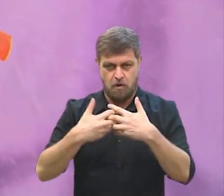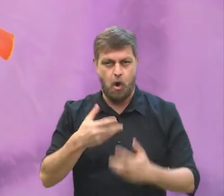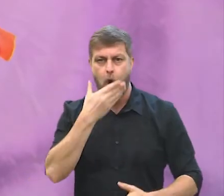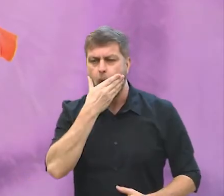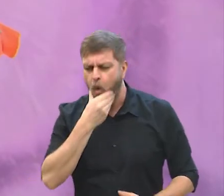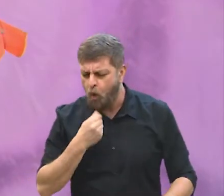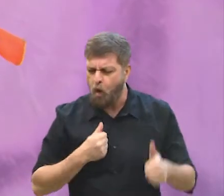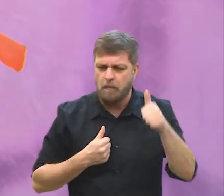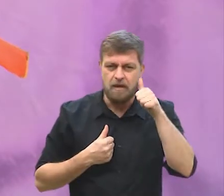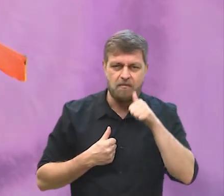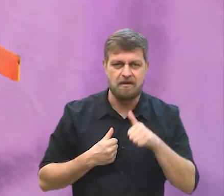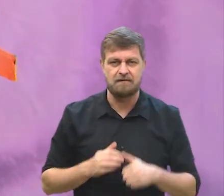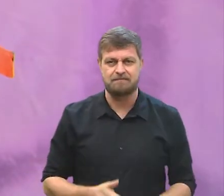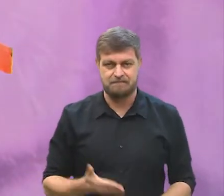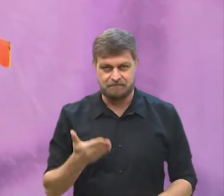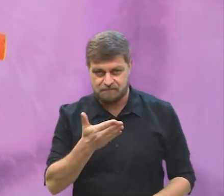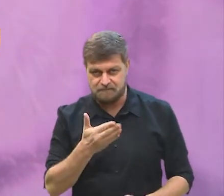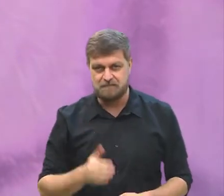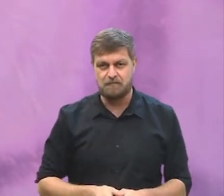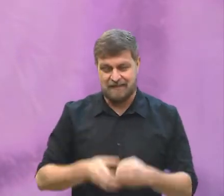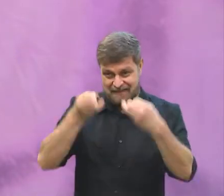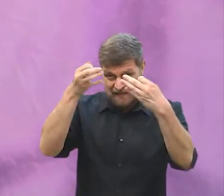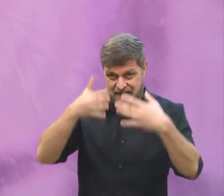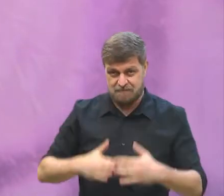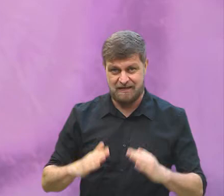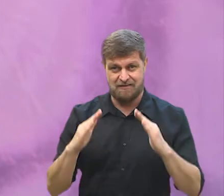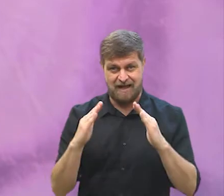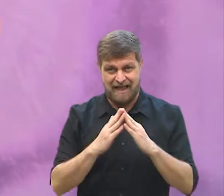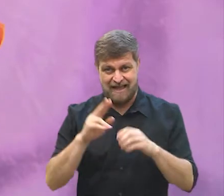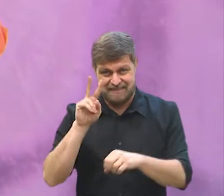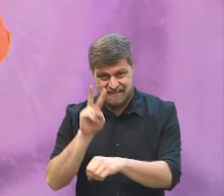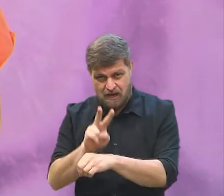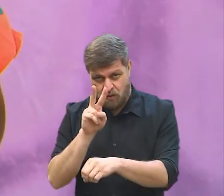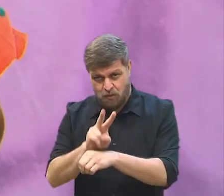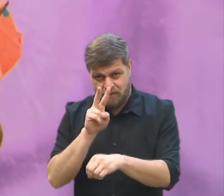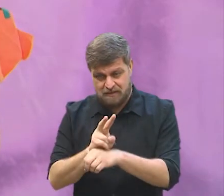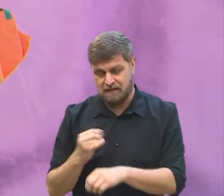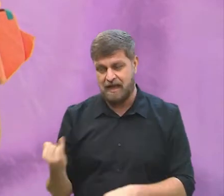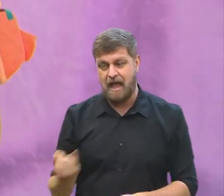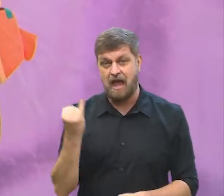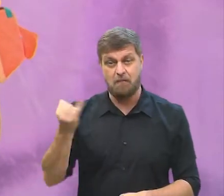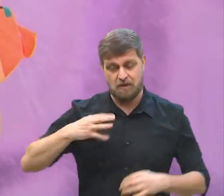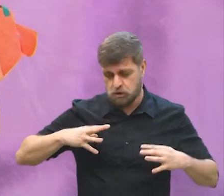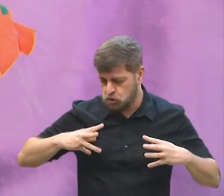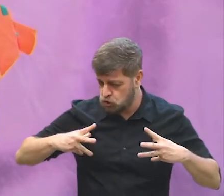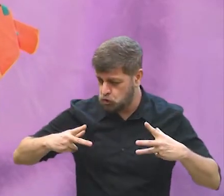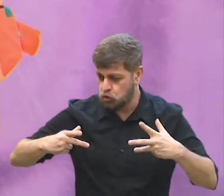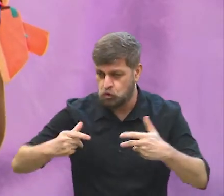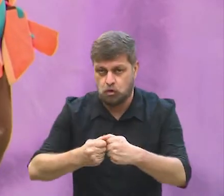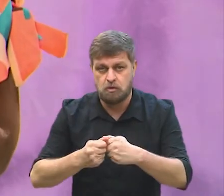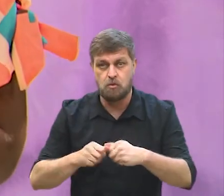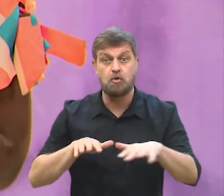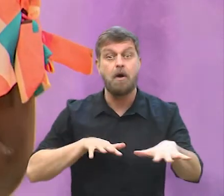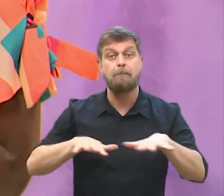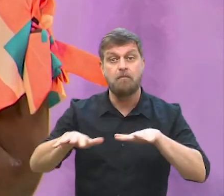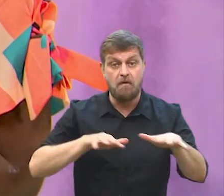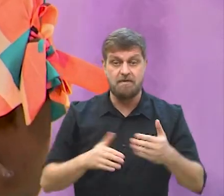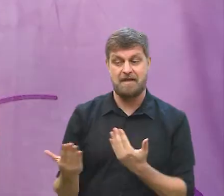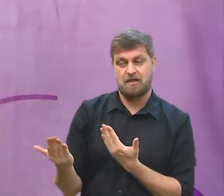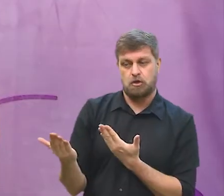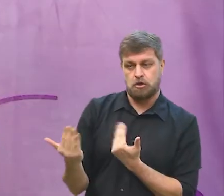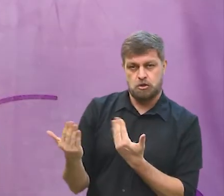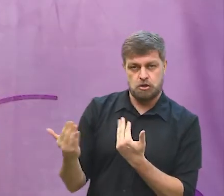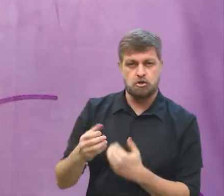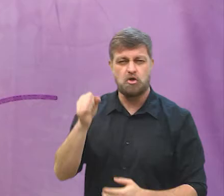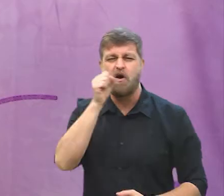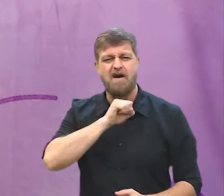e para mulheres. O doutor está falando de atividades domésticas aí, então vale para todo mundo, né? Todo mundo tem que se mexer. Para o jovem,